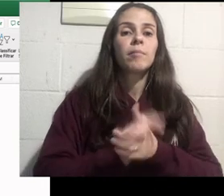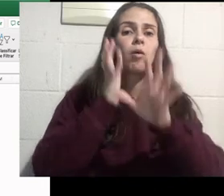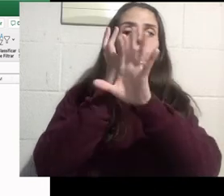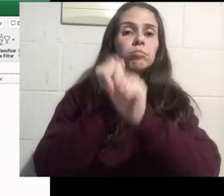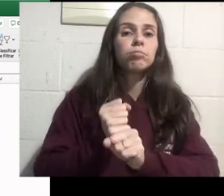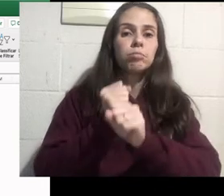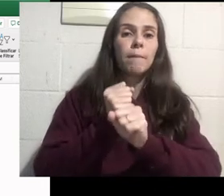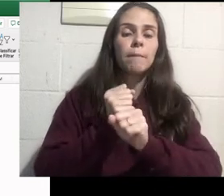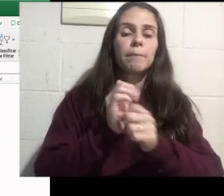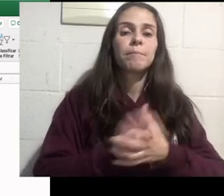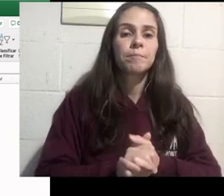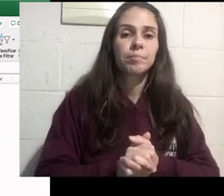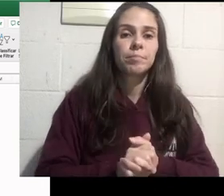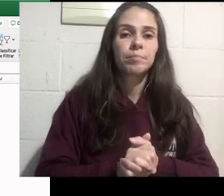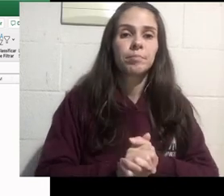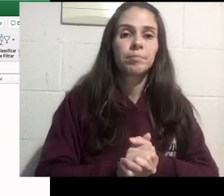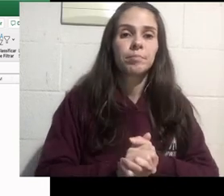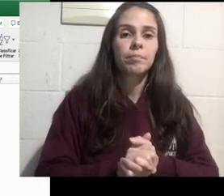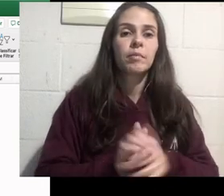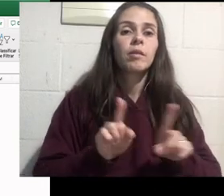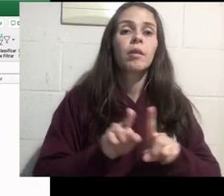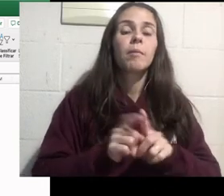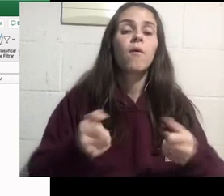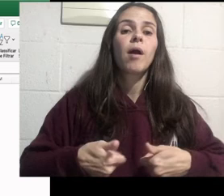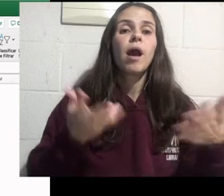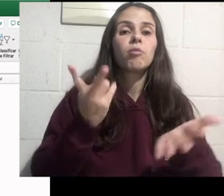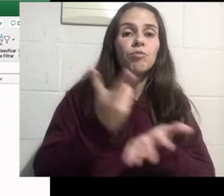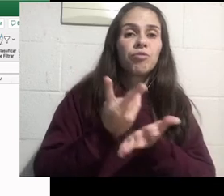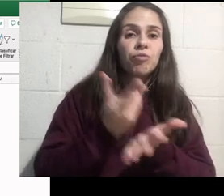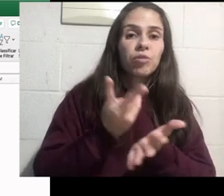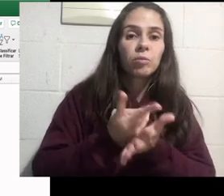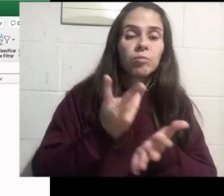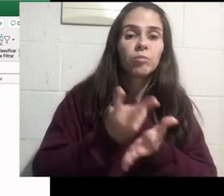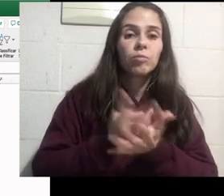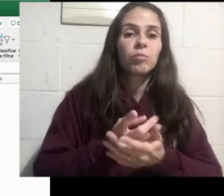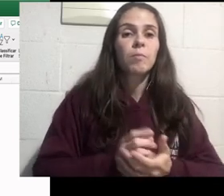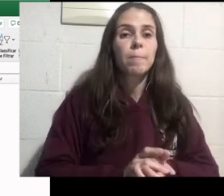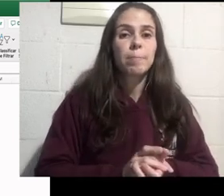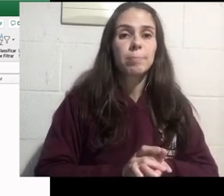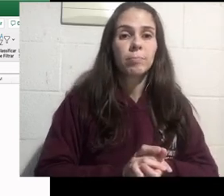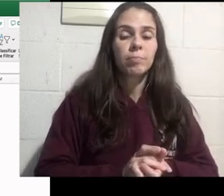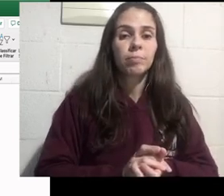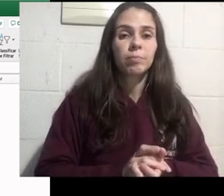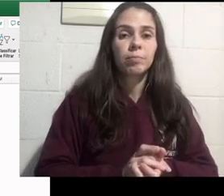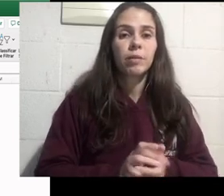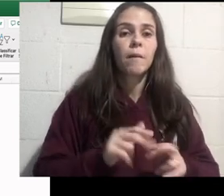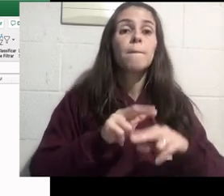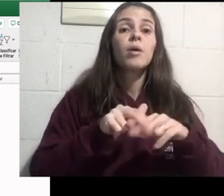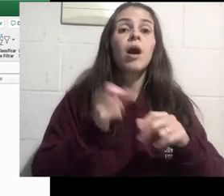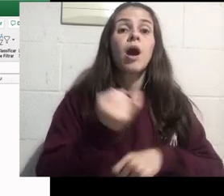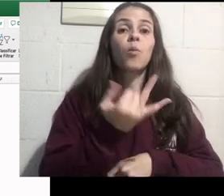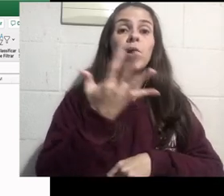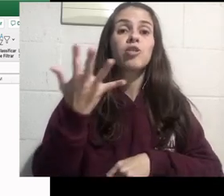então a soma dos dois vai dar 8,12. O gasto fixo unitário é esse valor aqui, que a gente acaba calculando em função da quantidade que